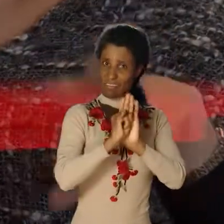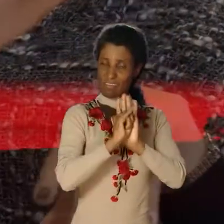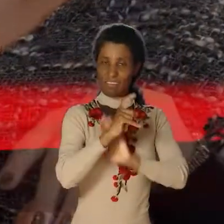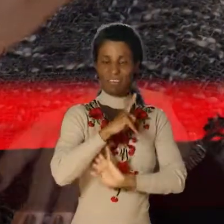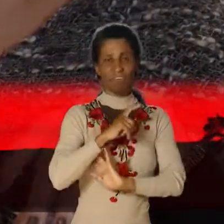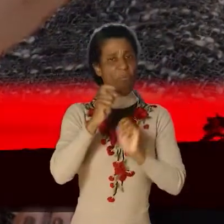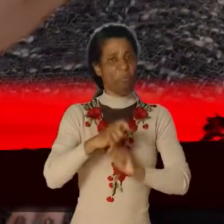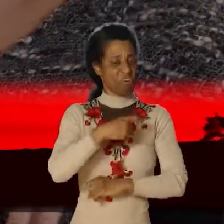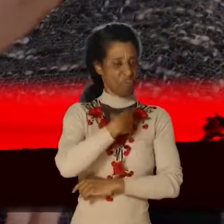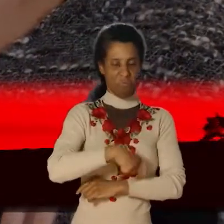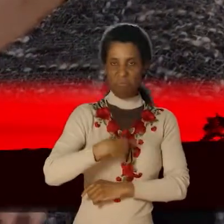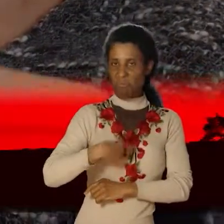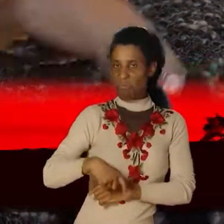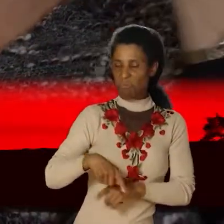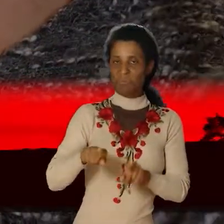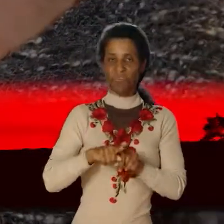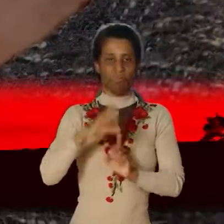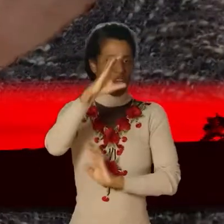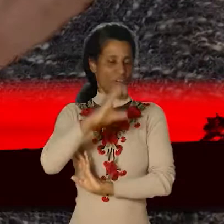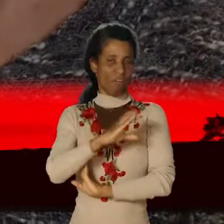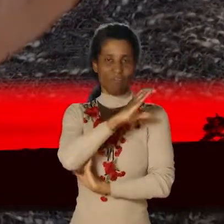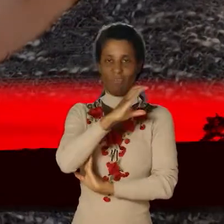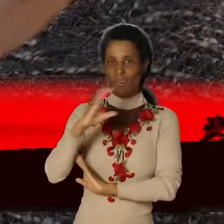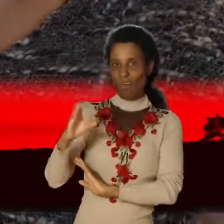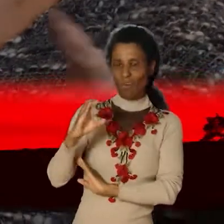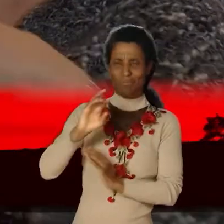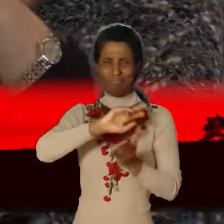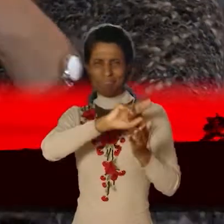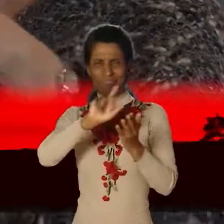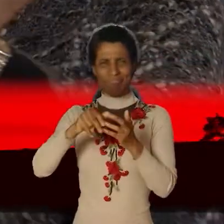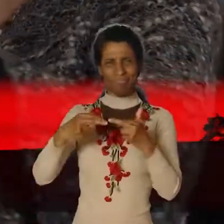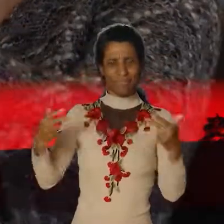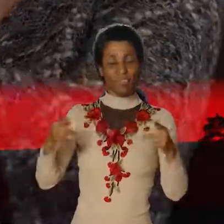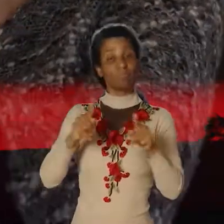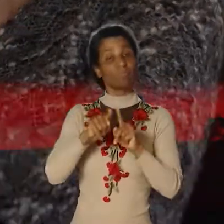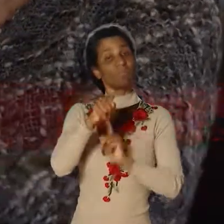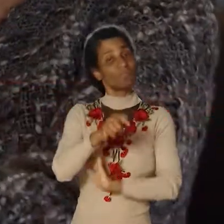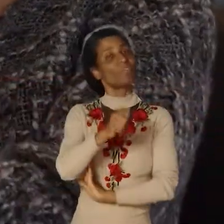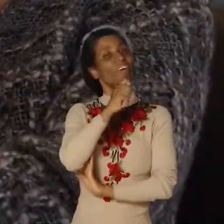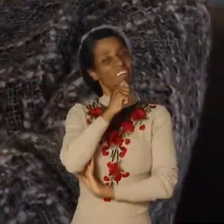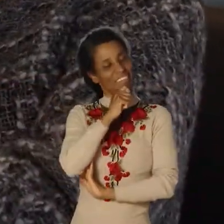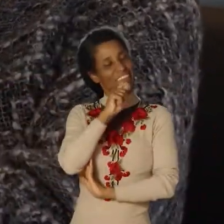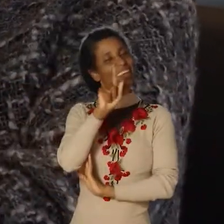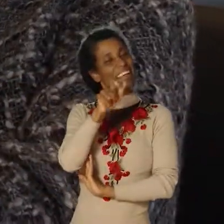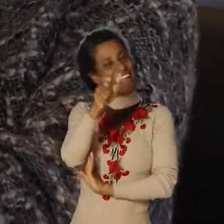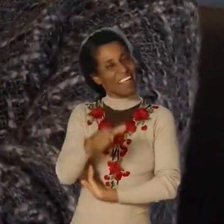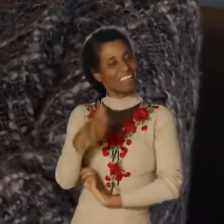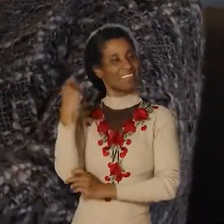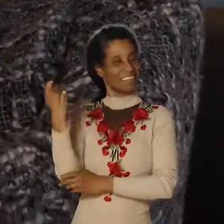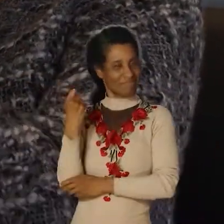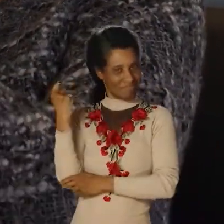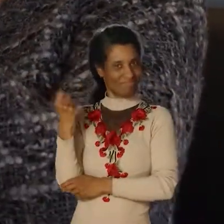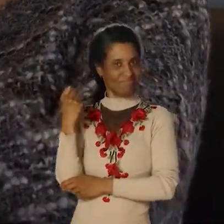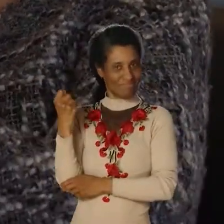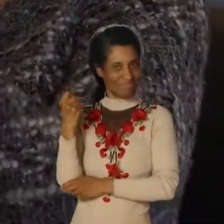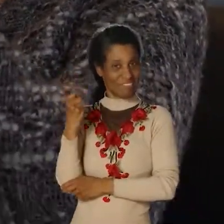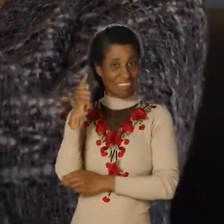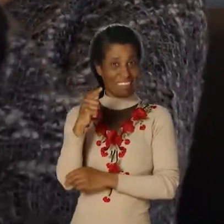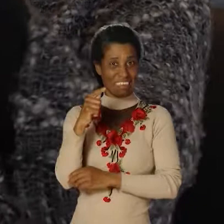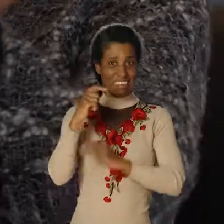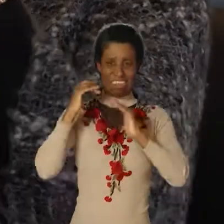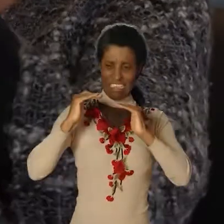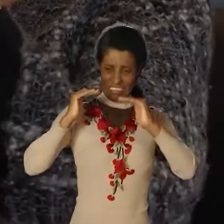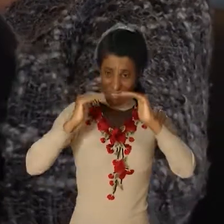gente tem, pode ser gremista, pode ser católico, pode ser tanta coisa, mas tu ainda é gaúcho, e às vezes